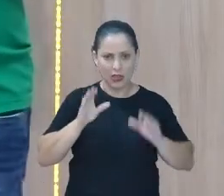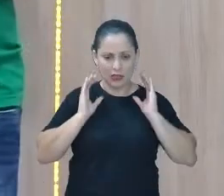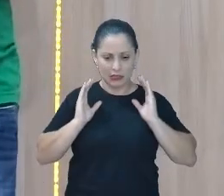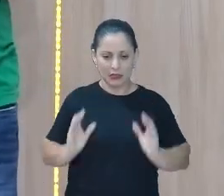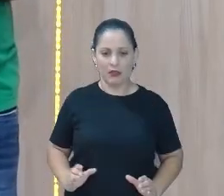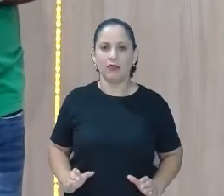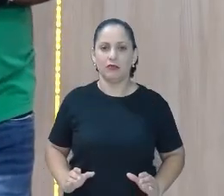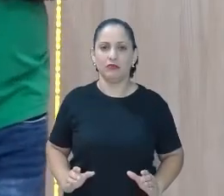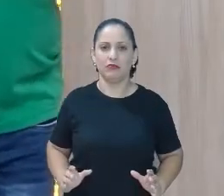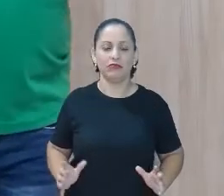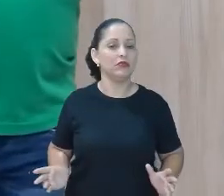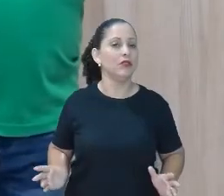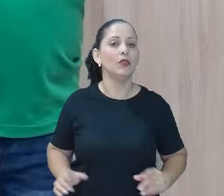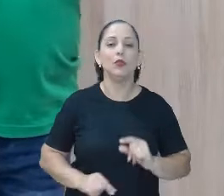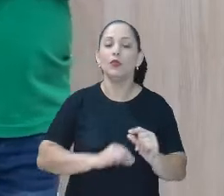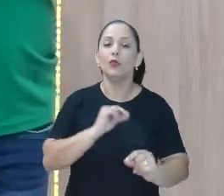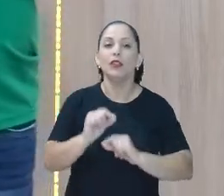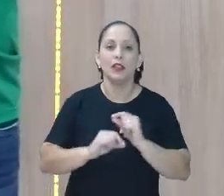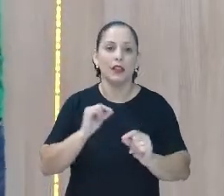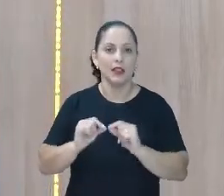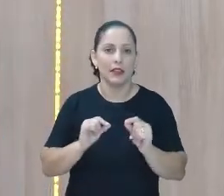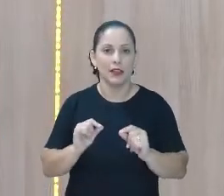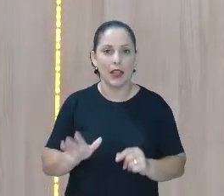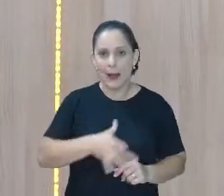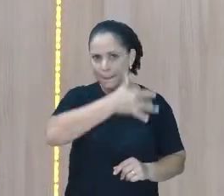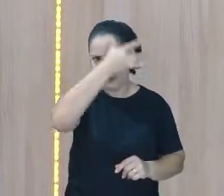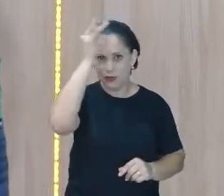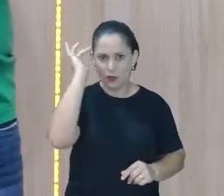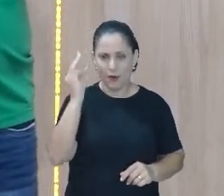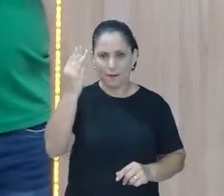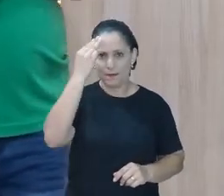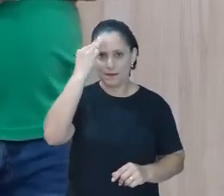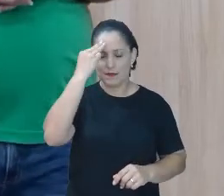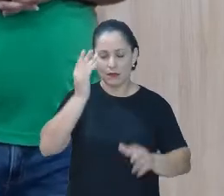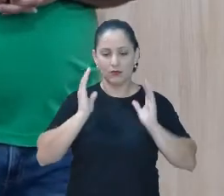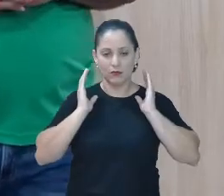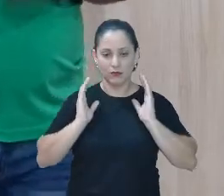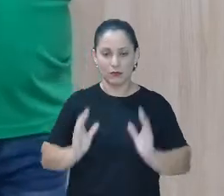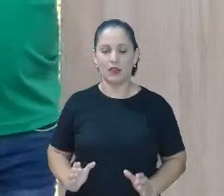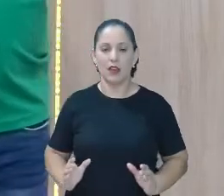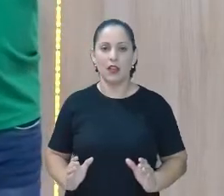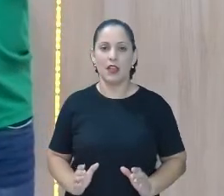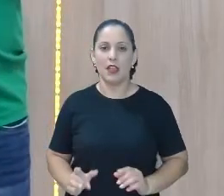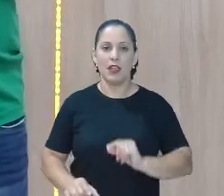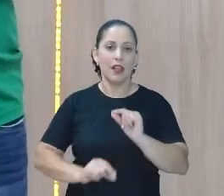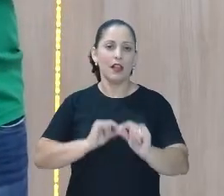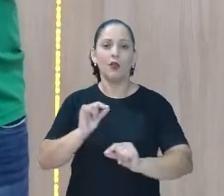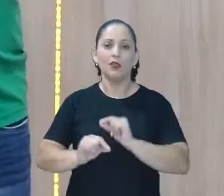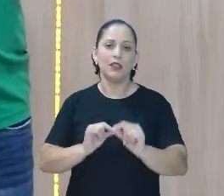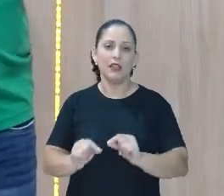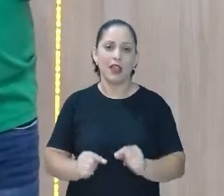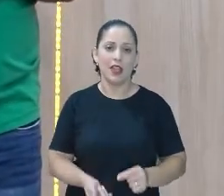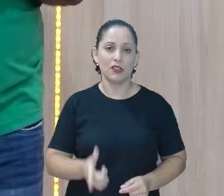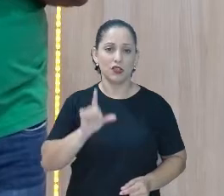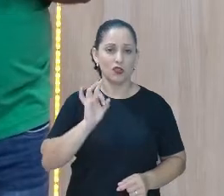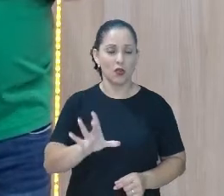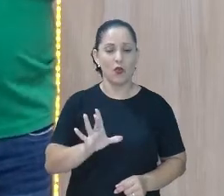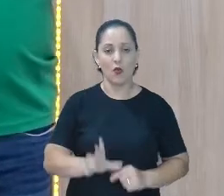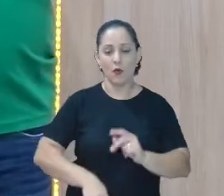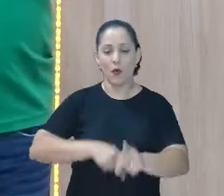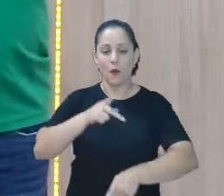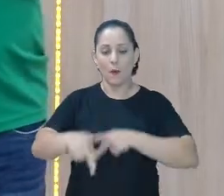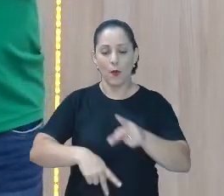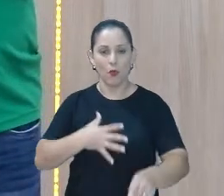A cidadania no mundo antigo, ela era restrita aos descendentes